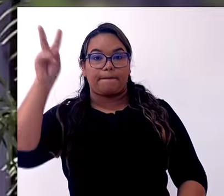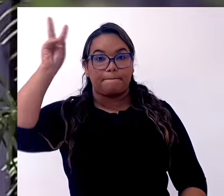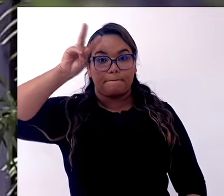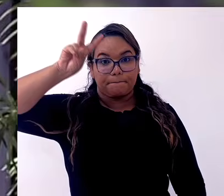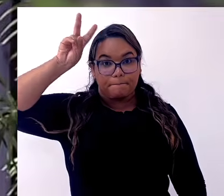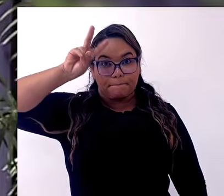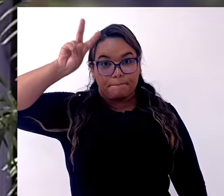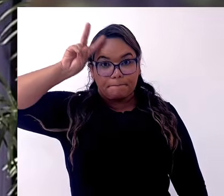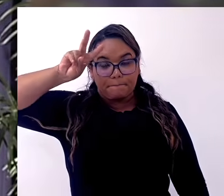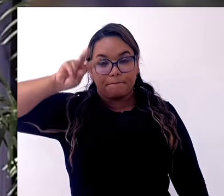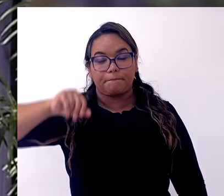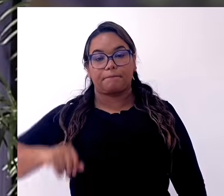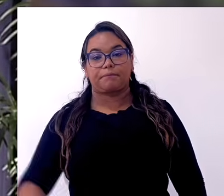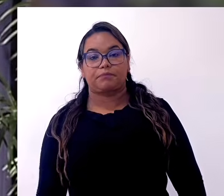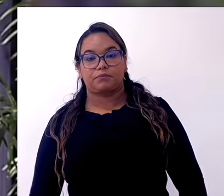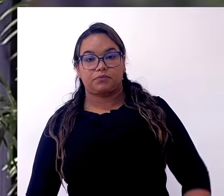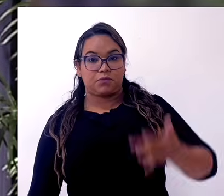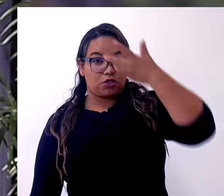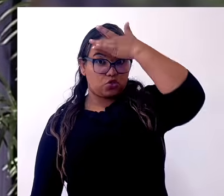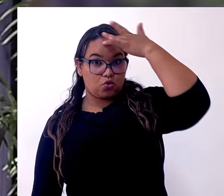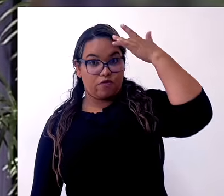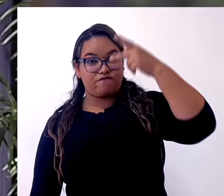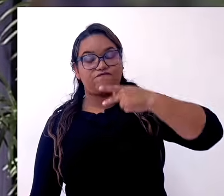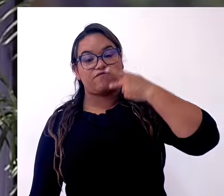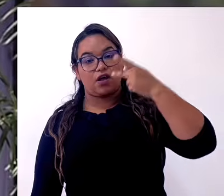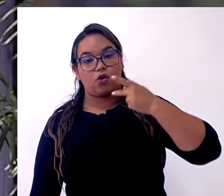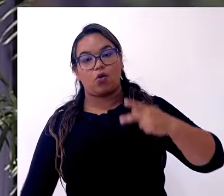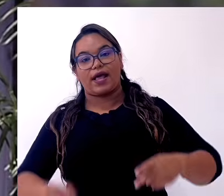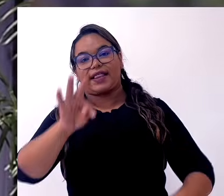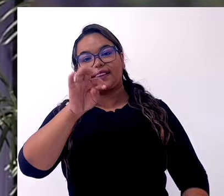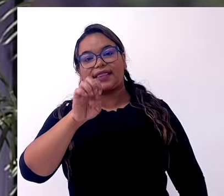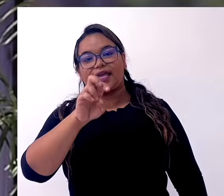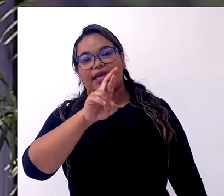O que foi publicado e o que de fato não pode ser